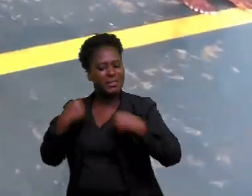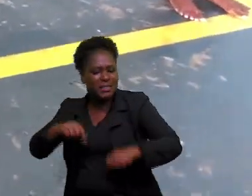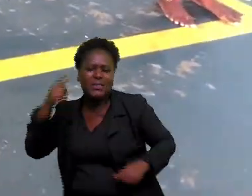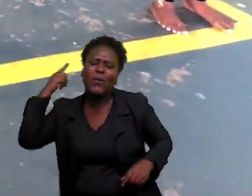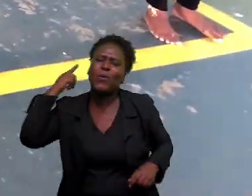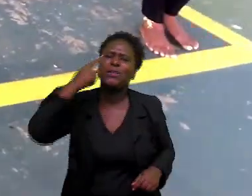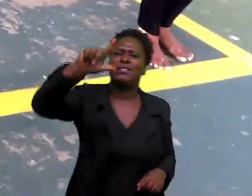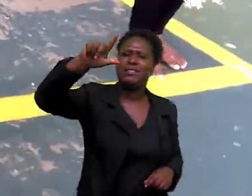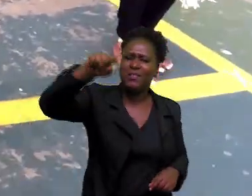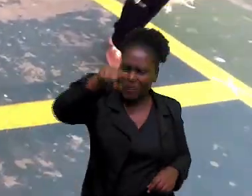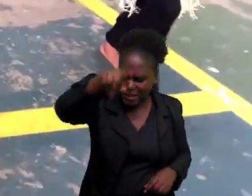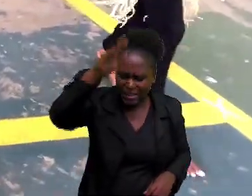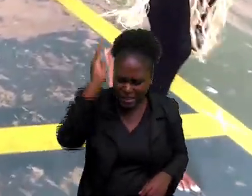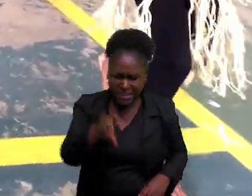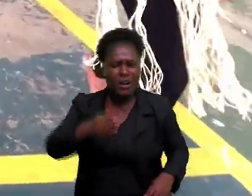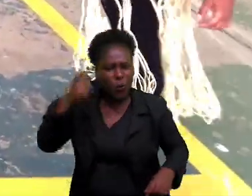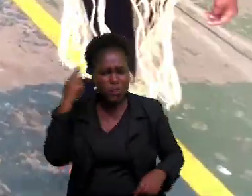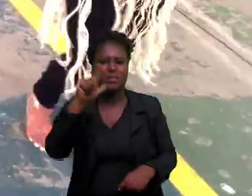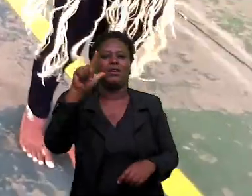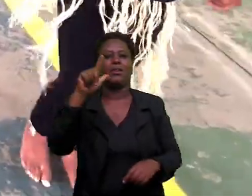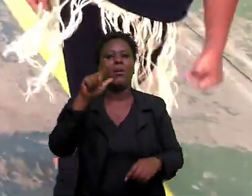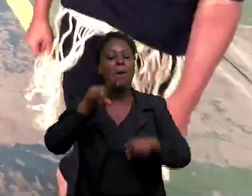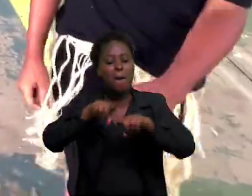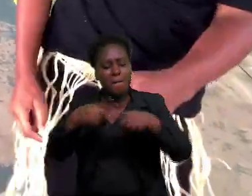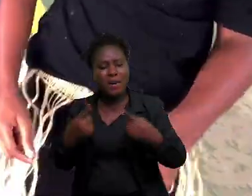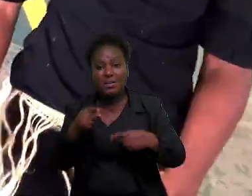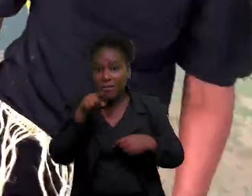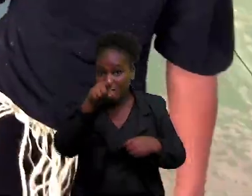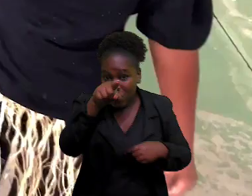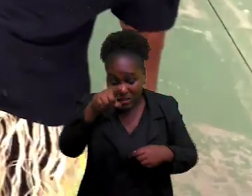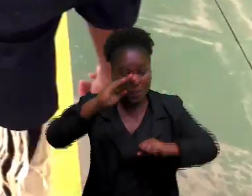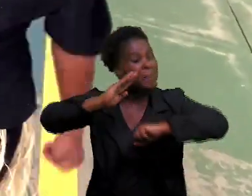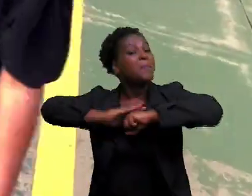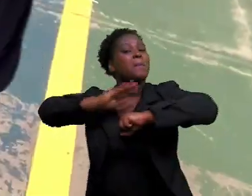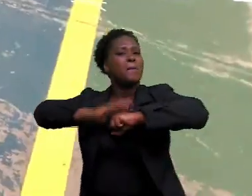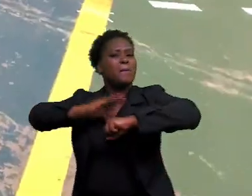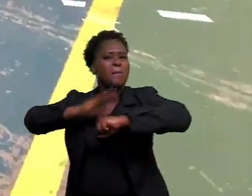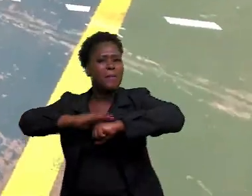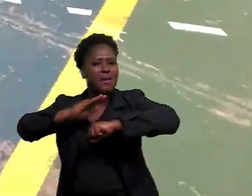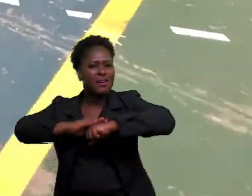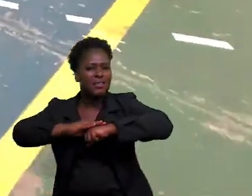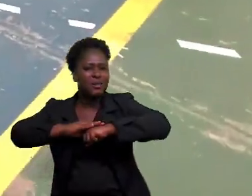conquistou, só você vai.